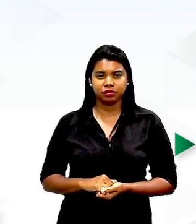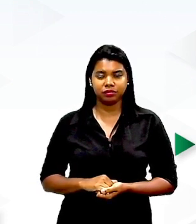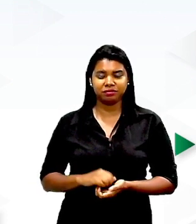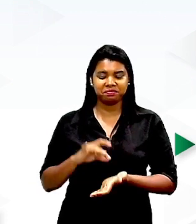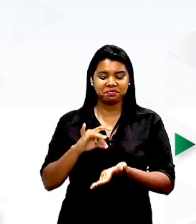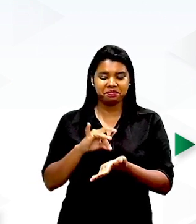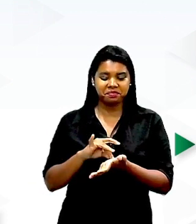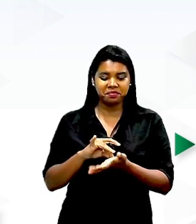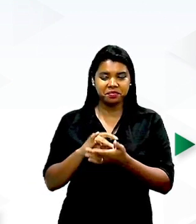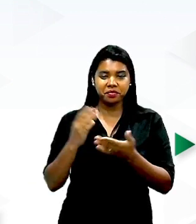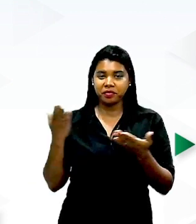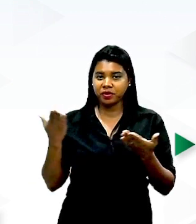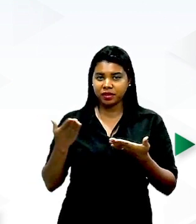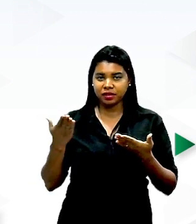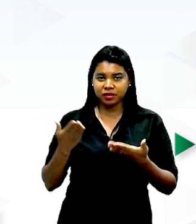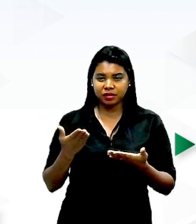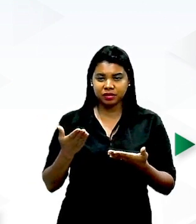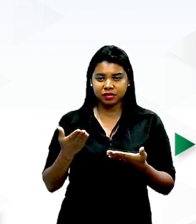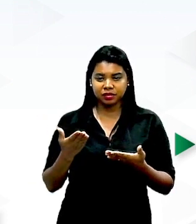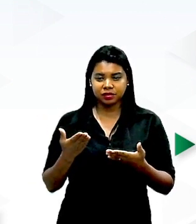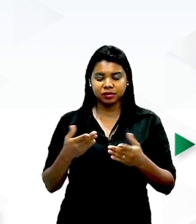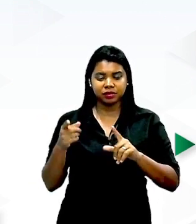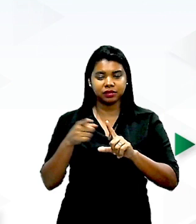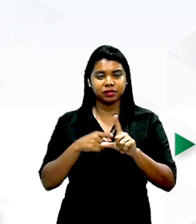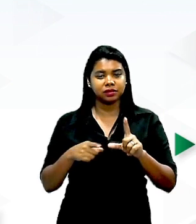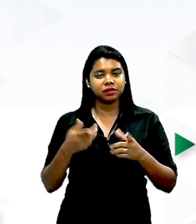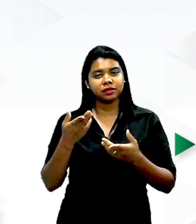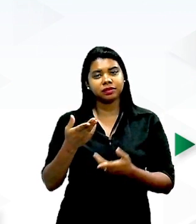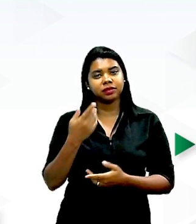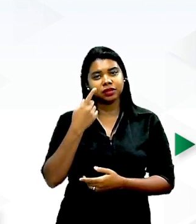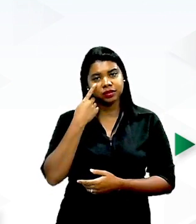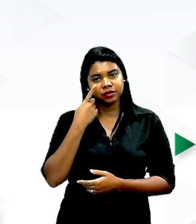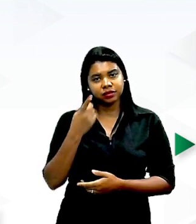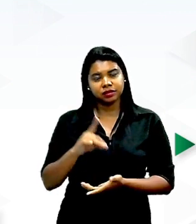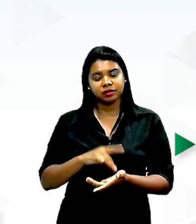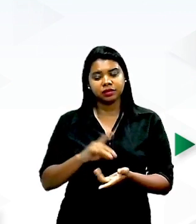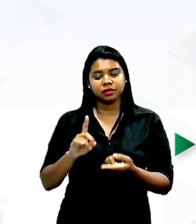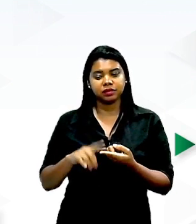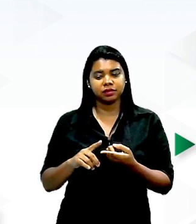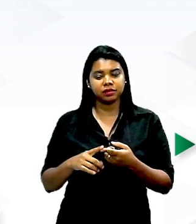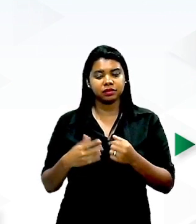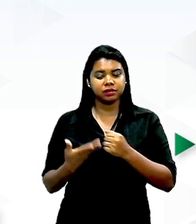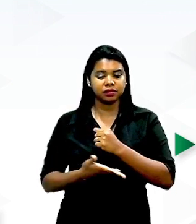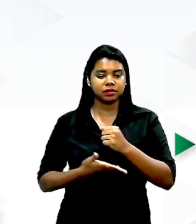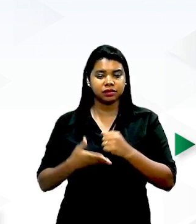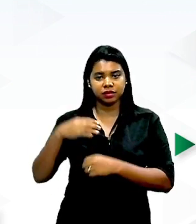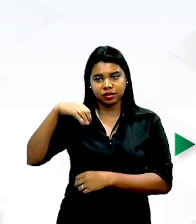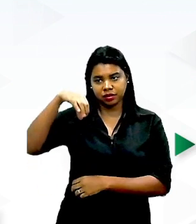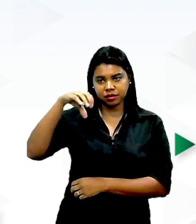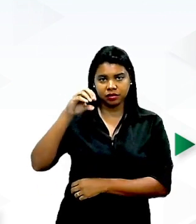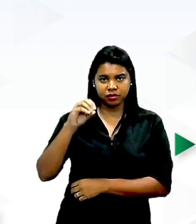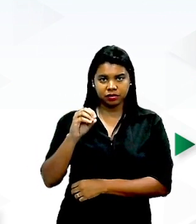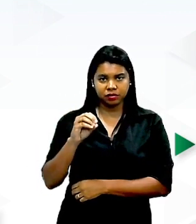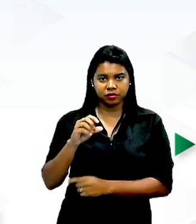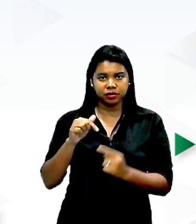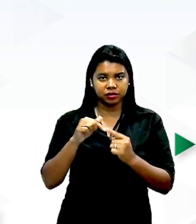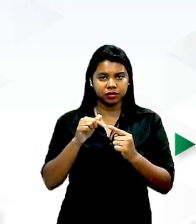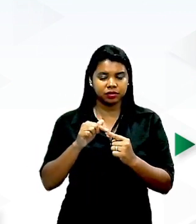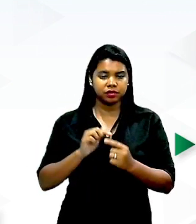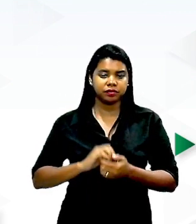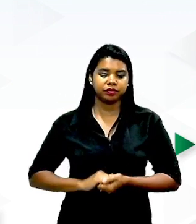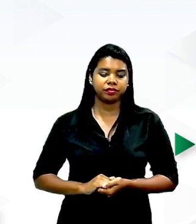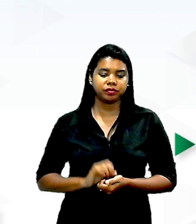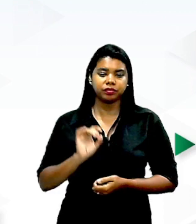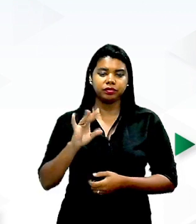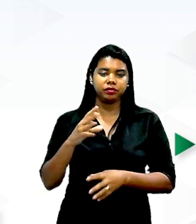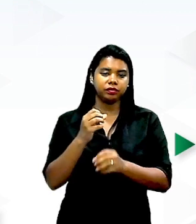vamos pressupor que esse ângulo aí que você está vendo na parte inferior, na base do prédio, seja 90 graus. Concorda? Só vamos